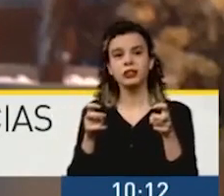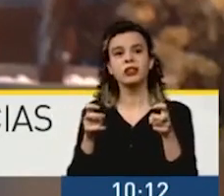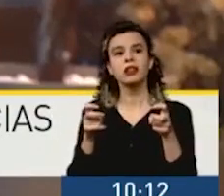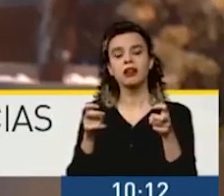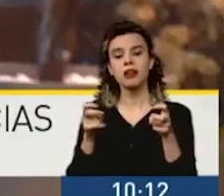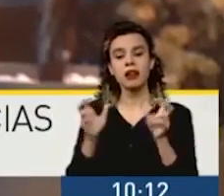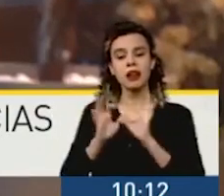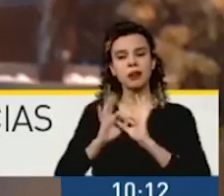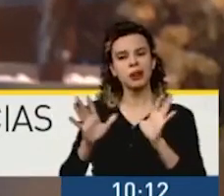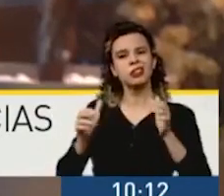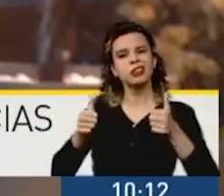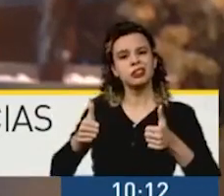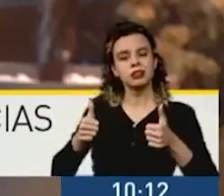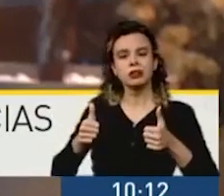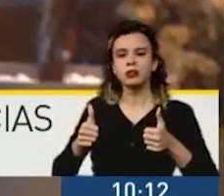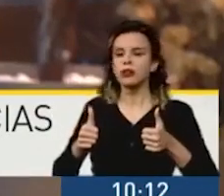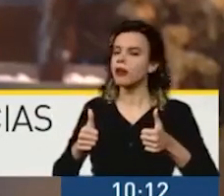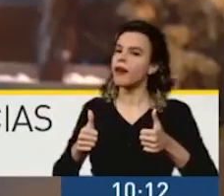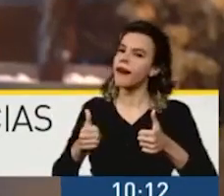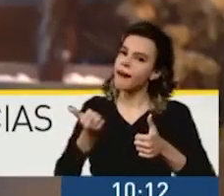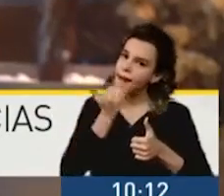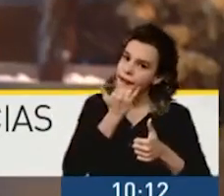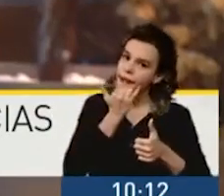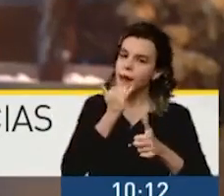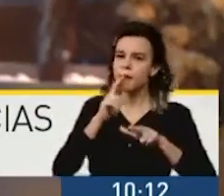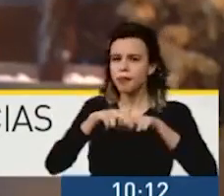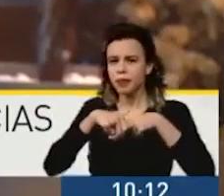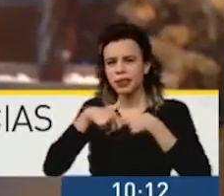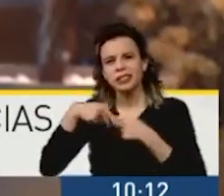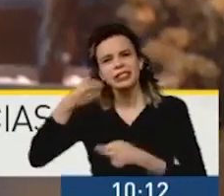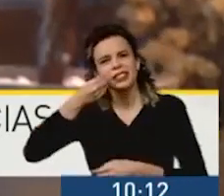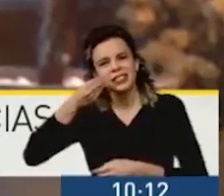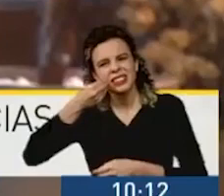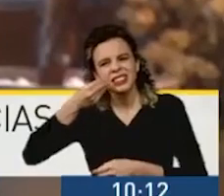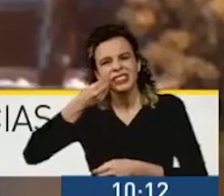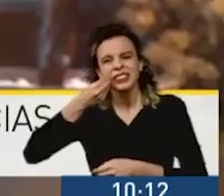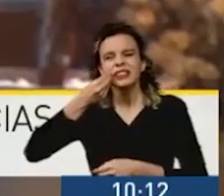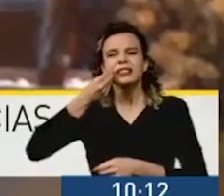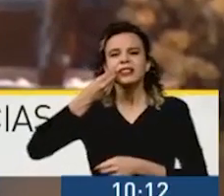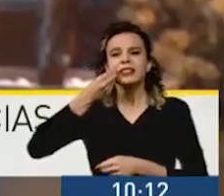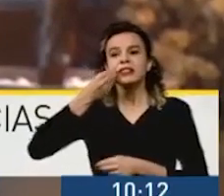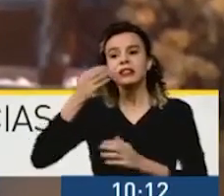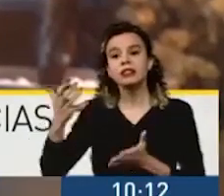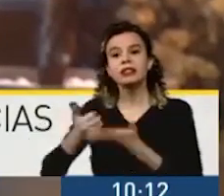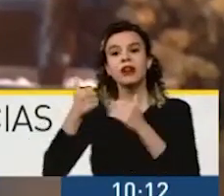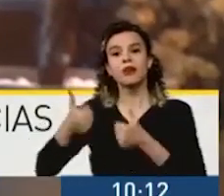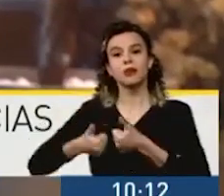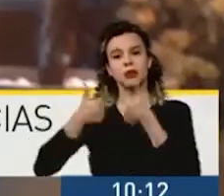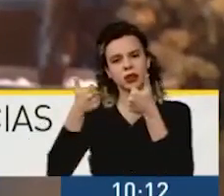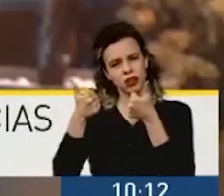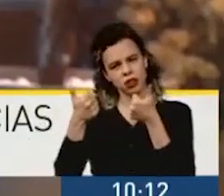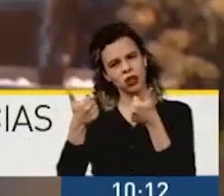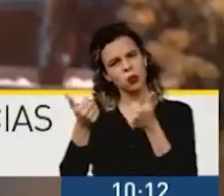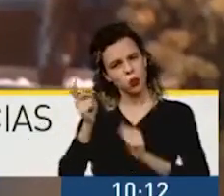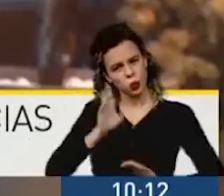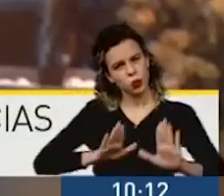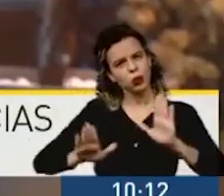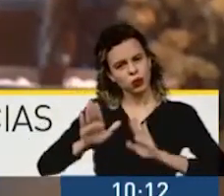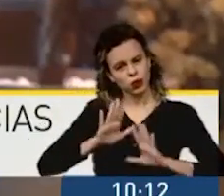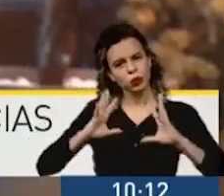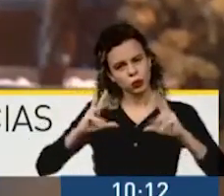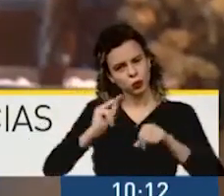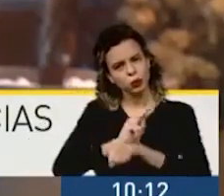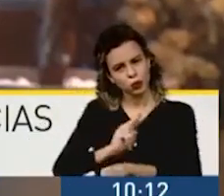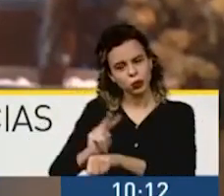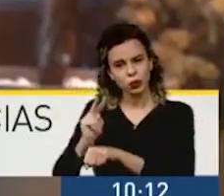de uma liberdade, né, por conta de uma tentativa, uma suposta salvação. É bom que a gente tenha cuidado com tudo